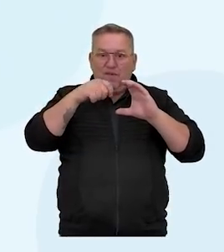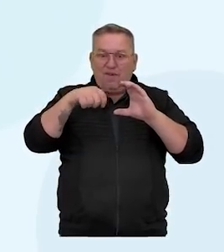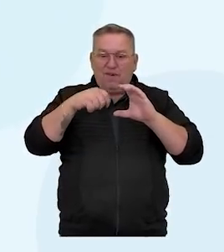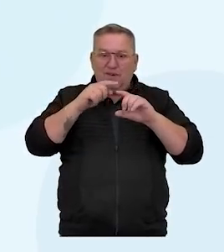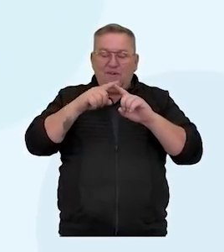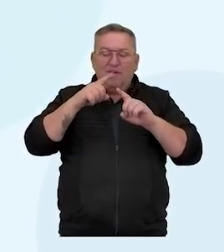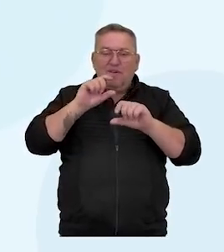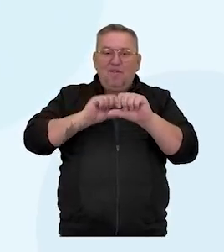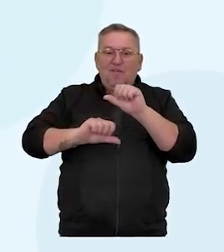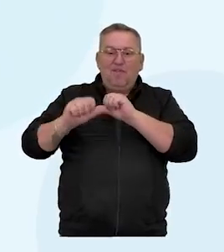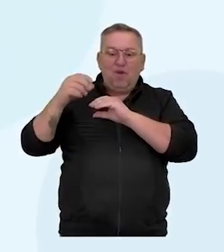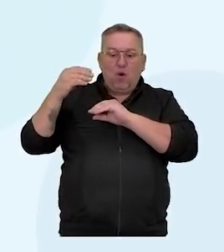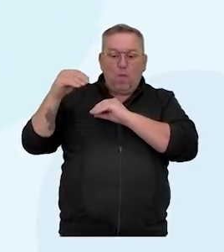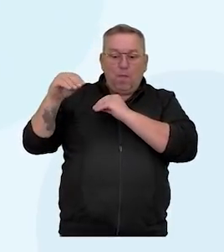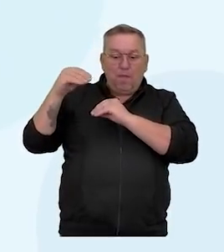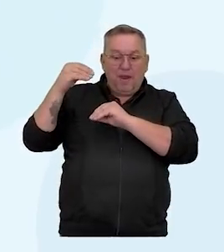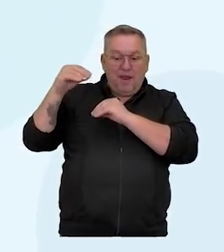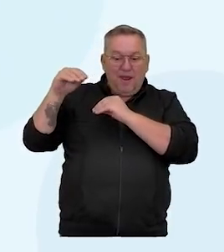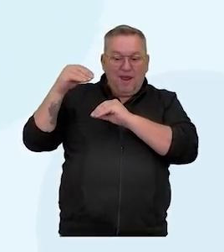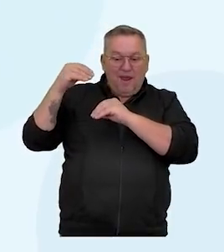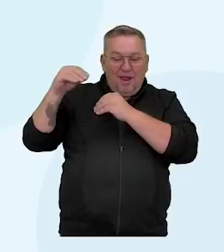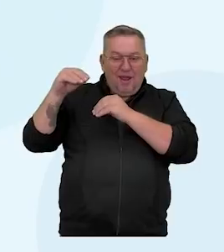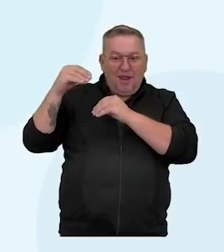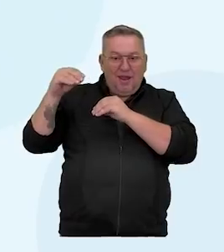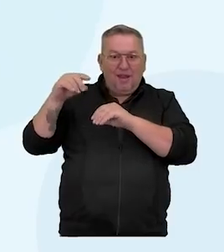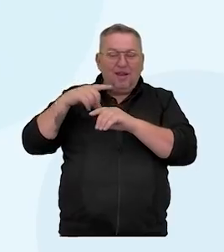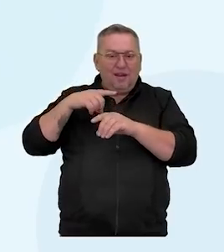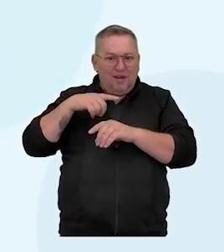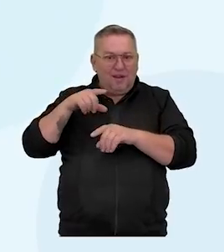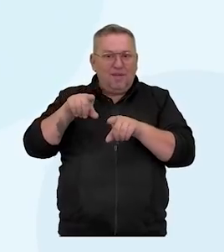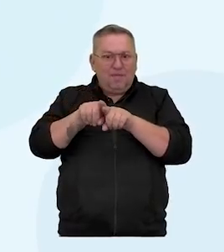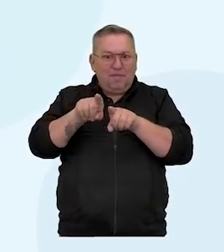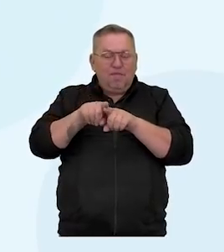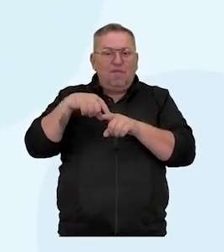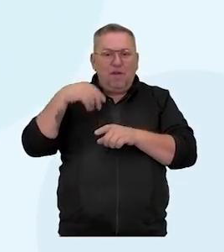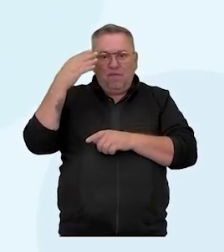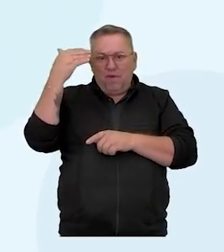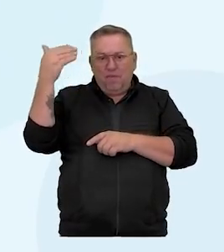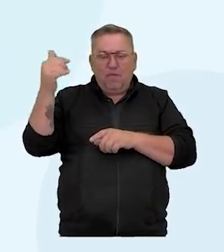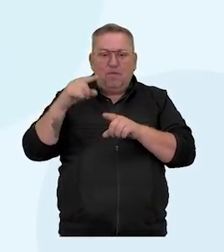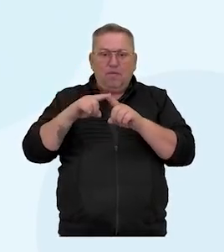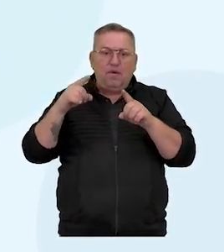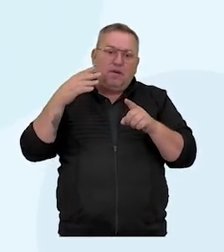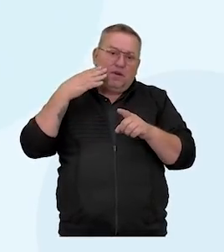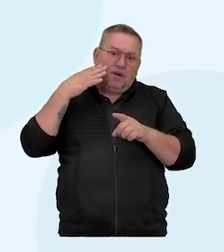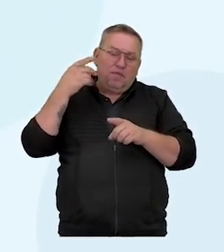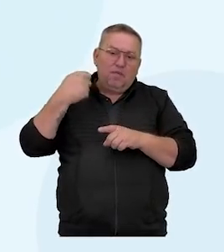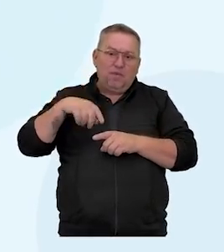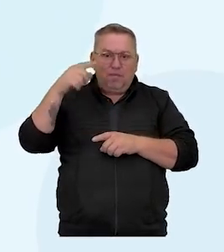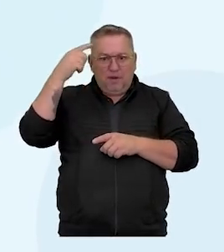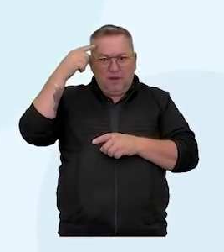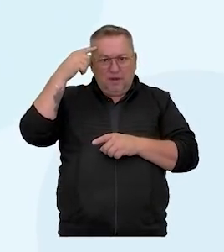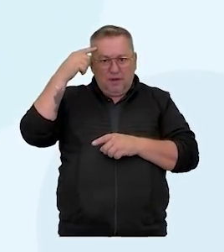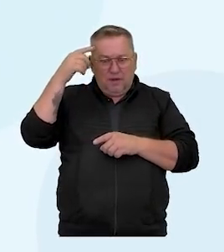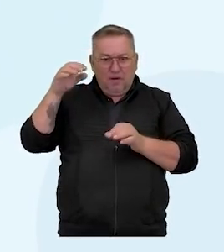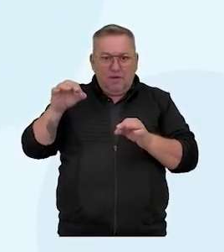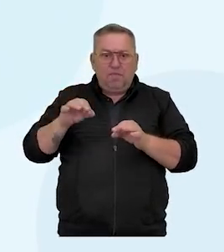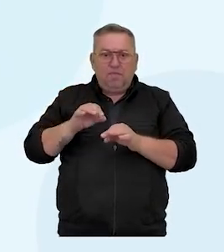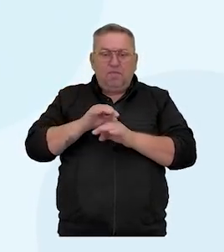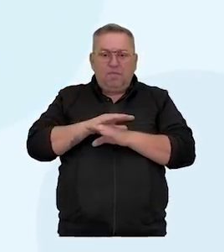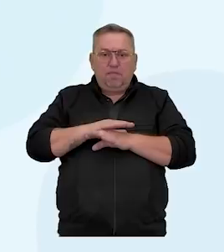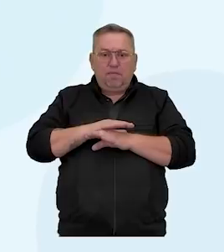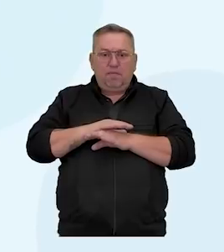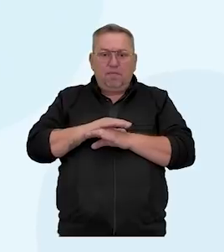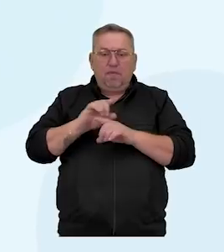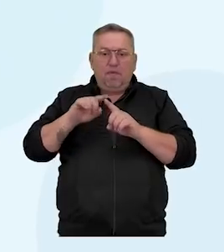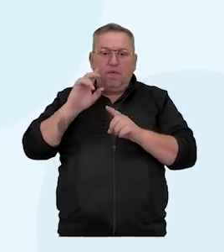meme, ele contou uma história, ele cantou uma música, ele tem um canal e ele também fica famoso. Então, a gente também tem que pensar que tem esse lado de uma possibilidade